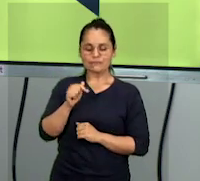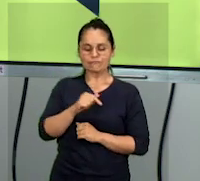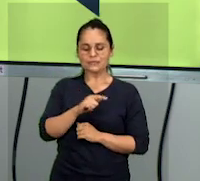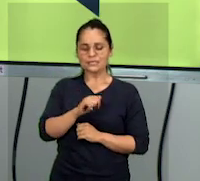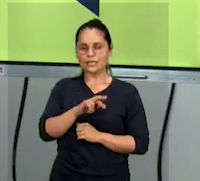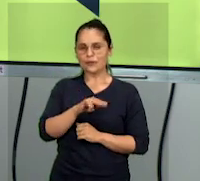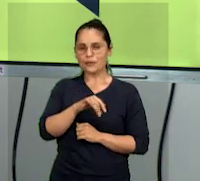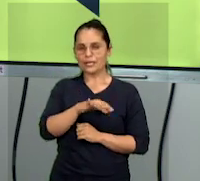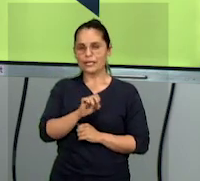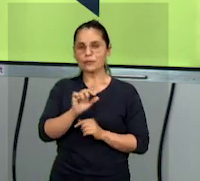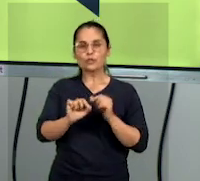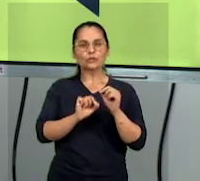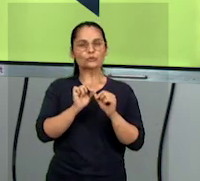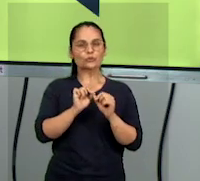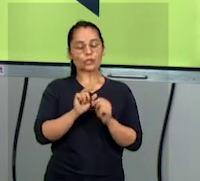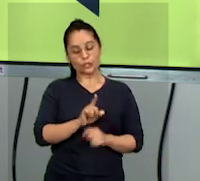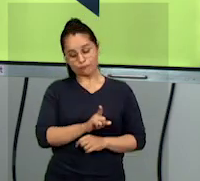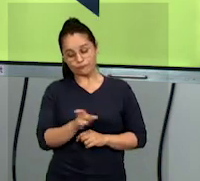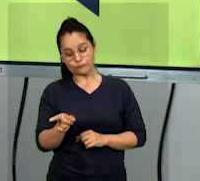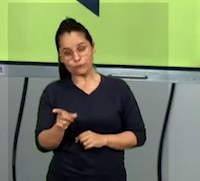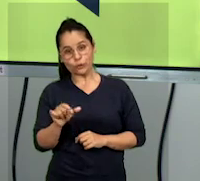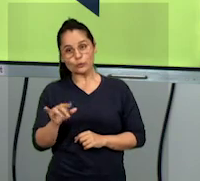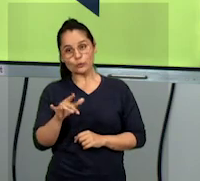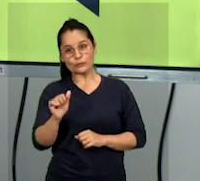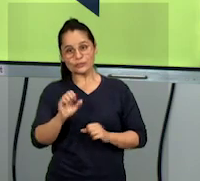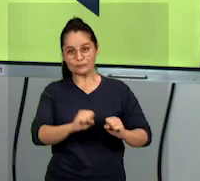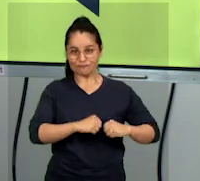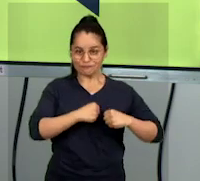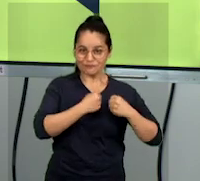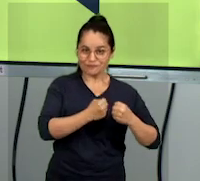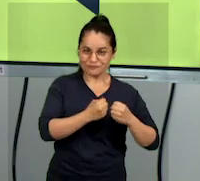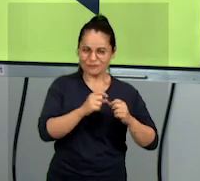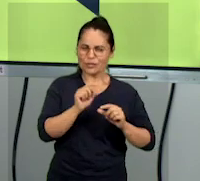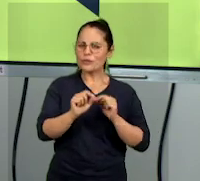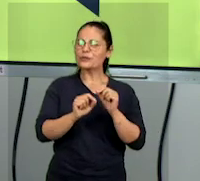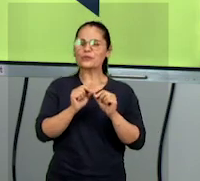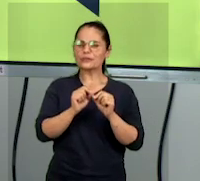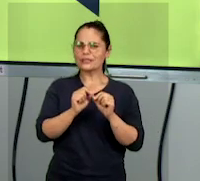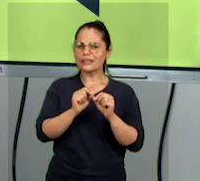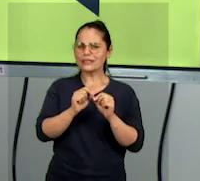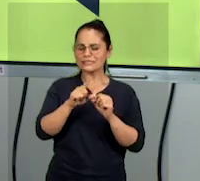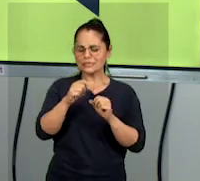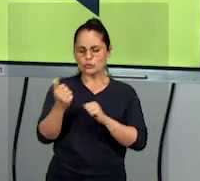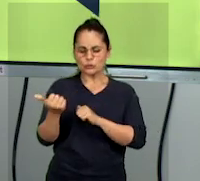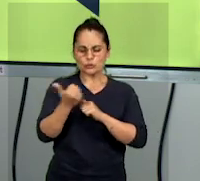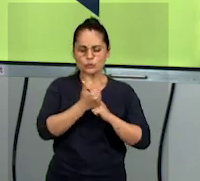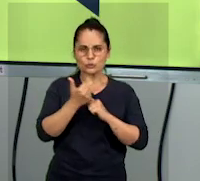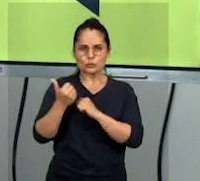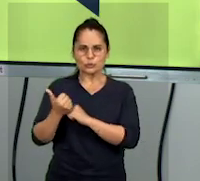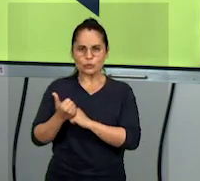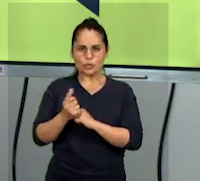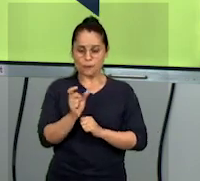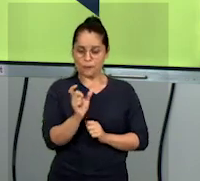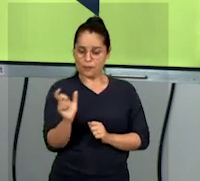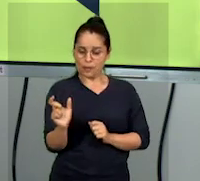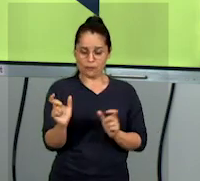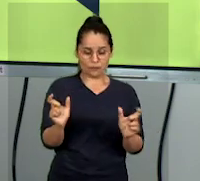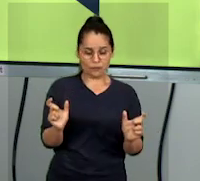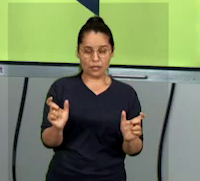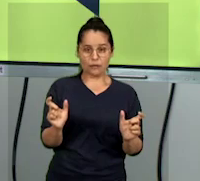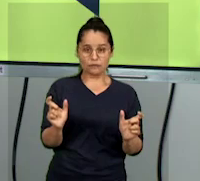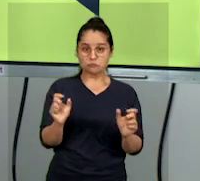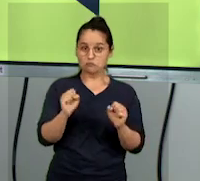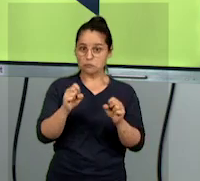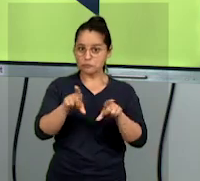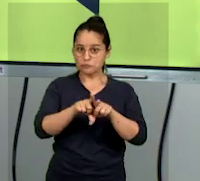saquarema do que um Luzia no poder. Se a gente substituir as palavras, a gente pode fazer assim